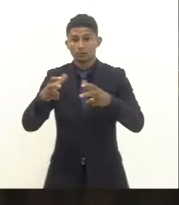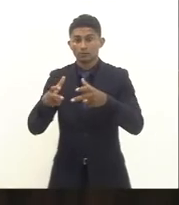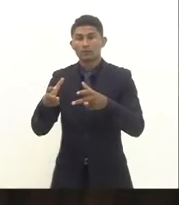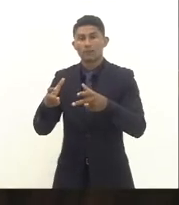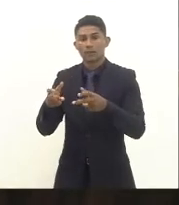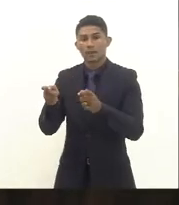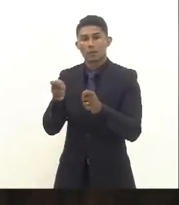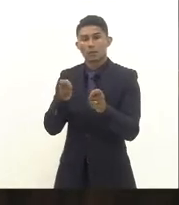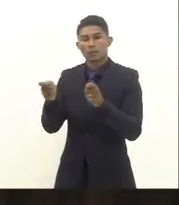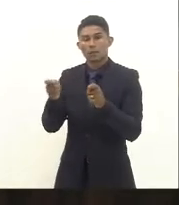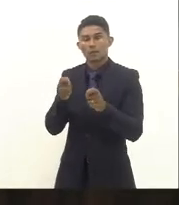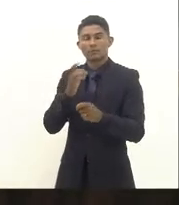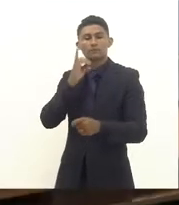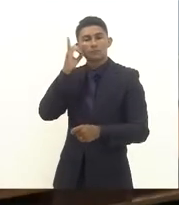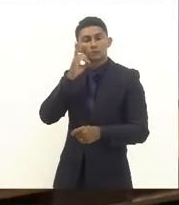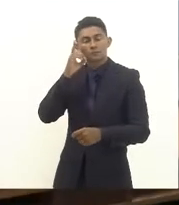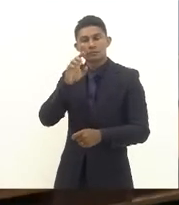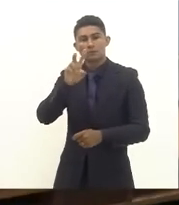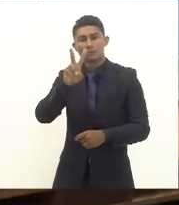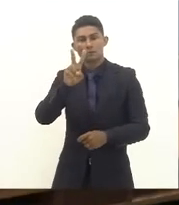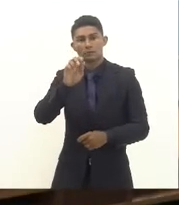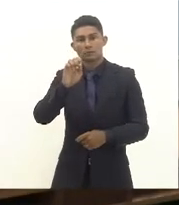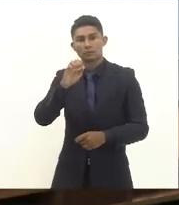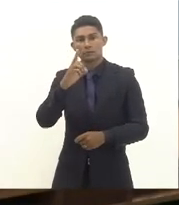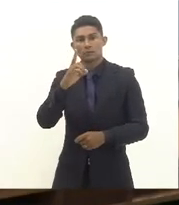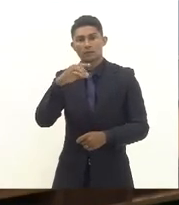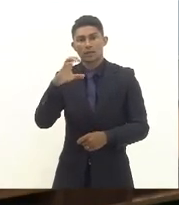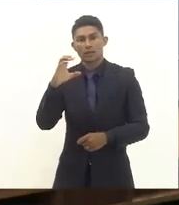Deputado waldeck e